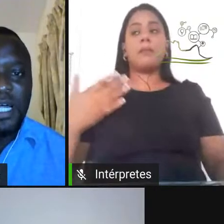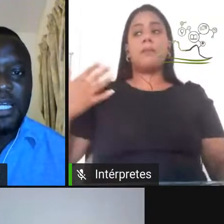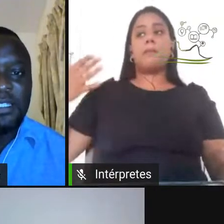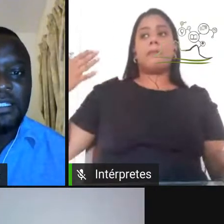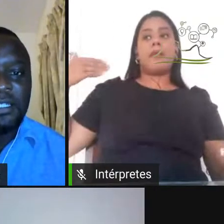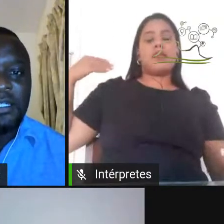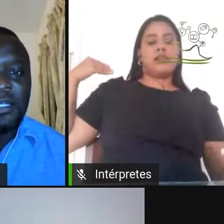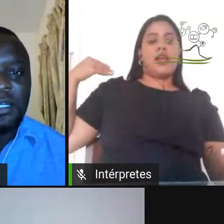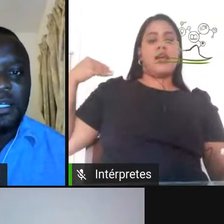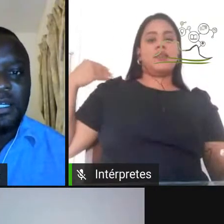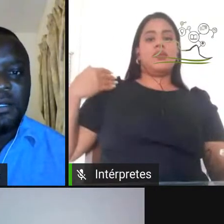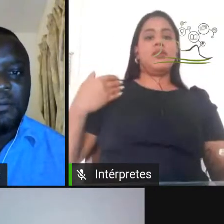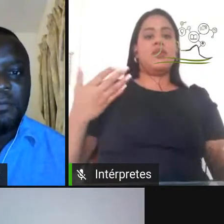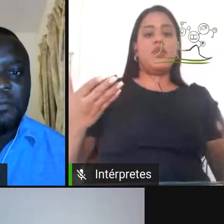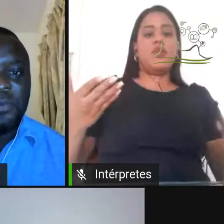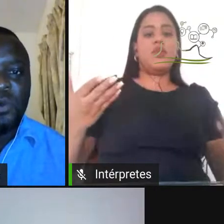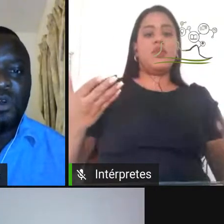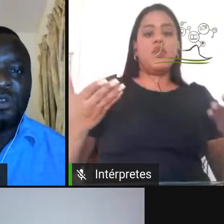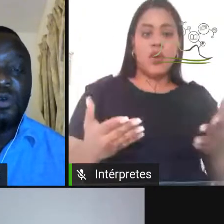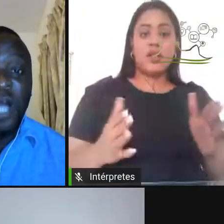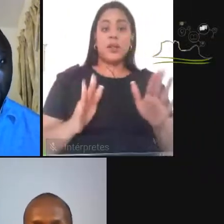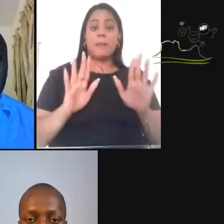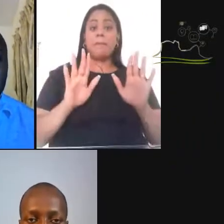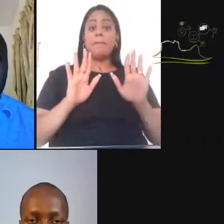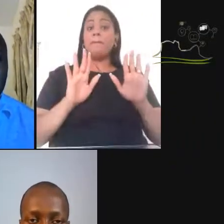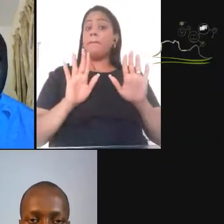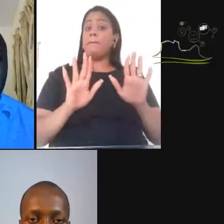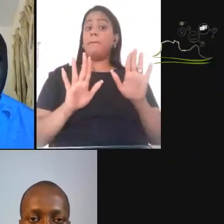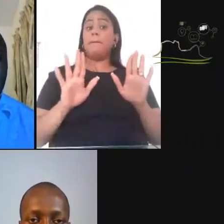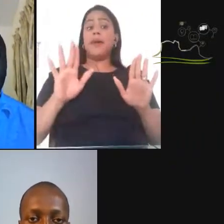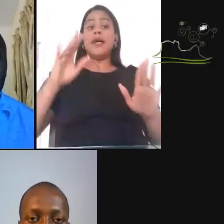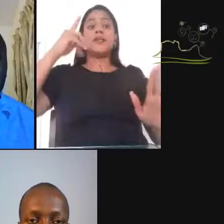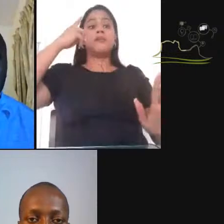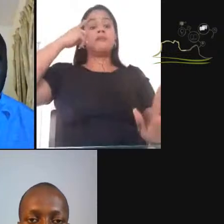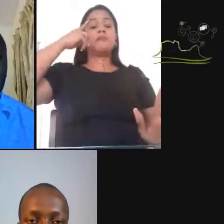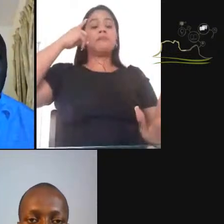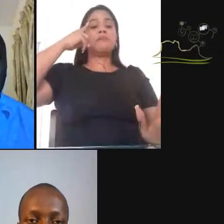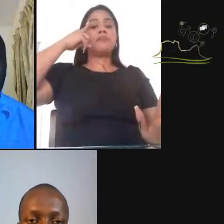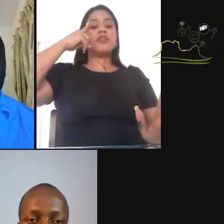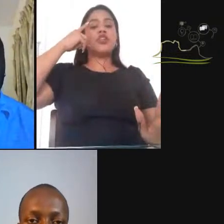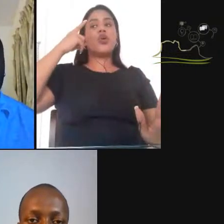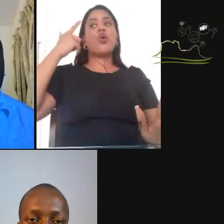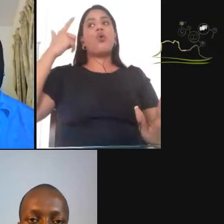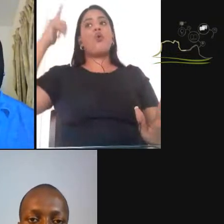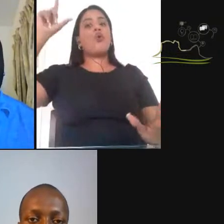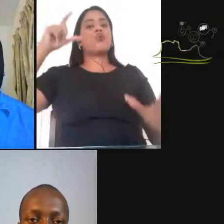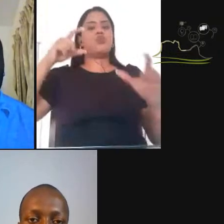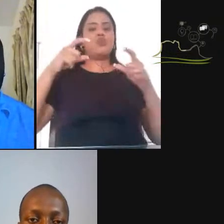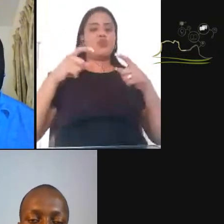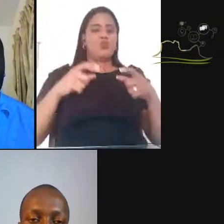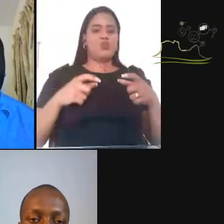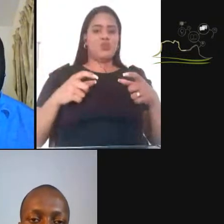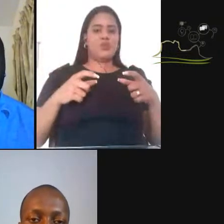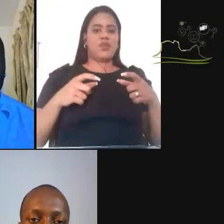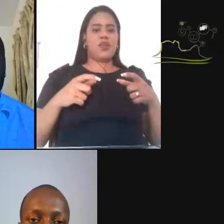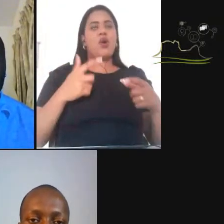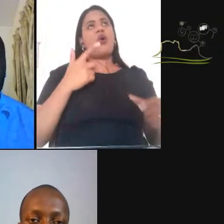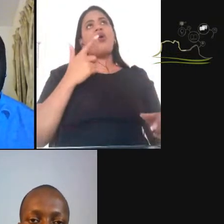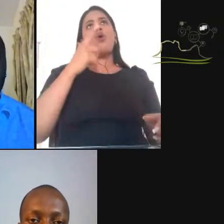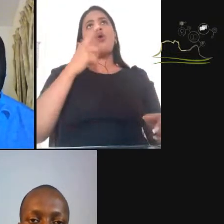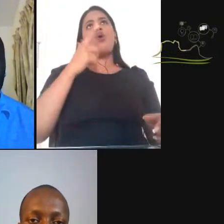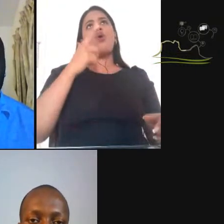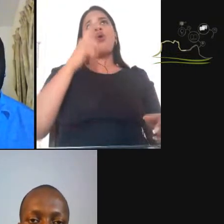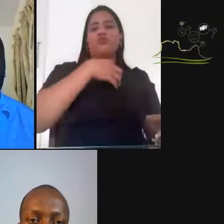do passado, mas, sobretudo, para repensar um outro lugar, uma outra